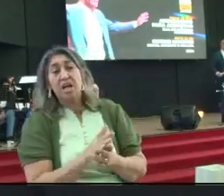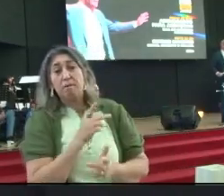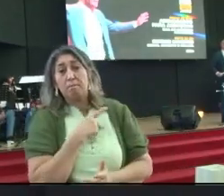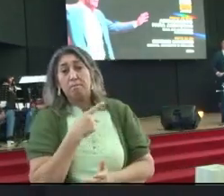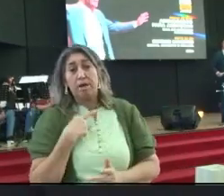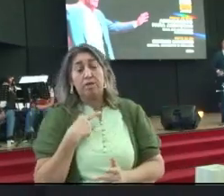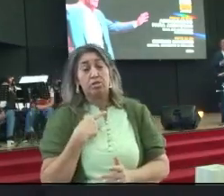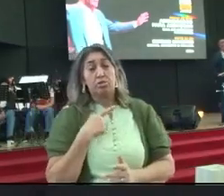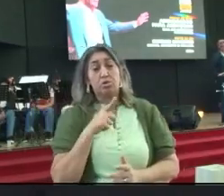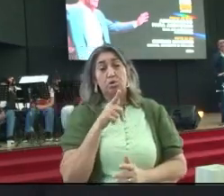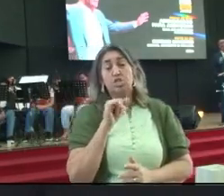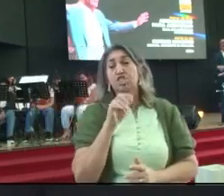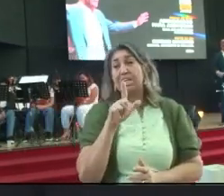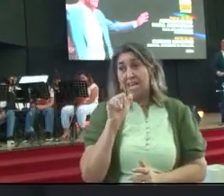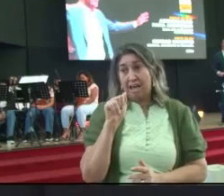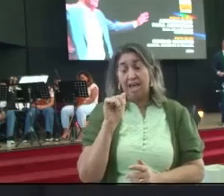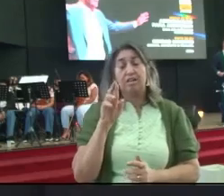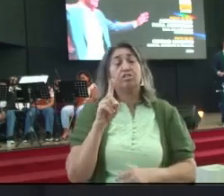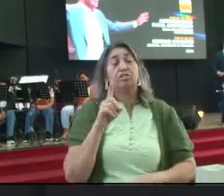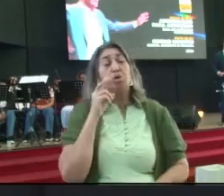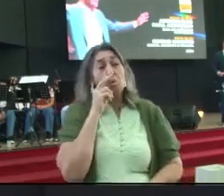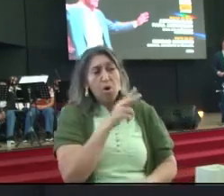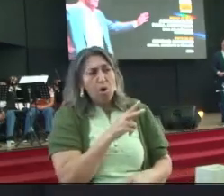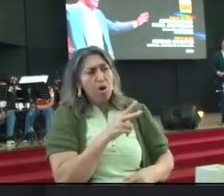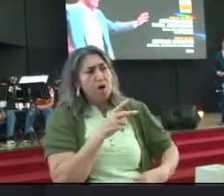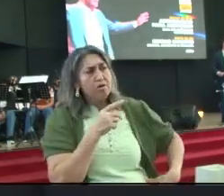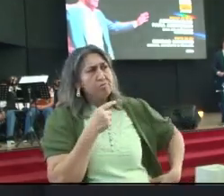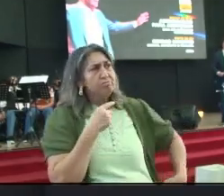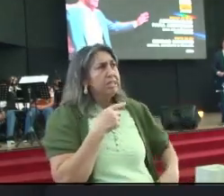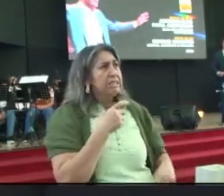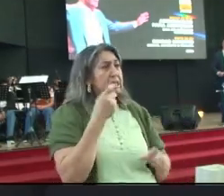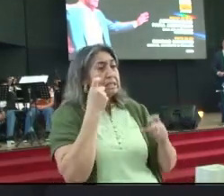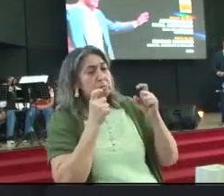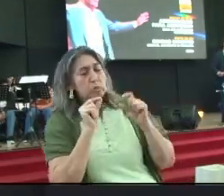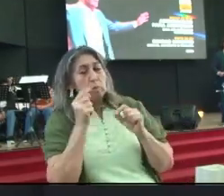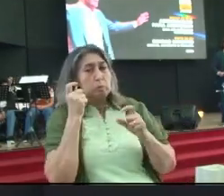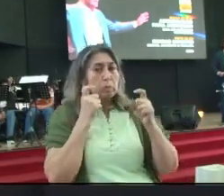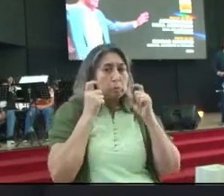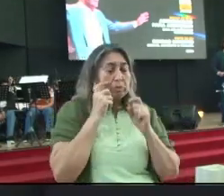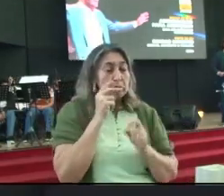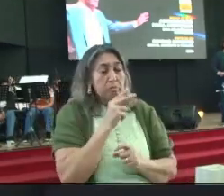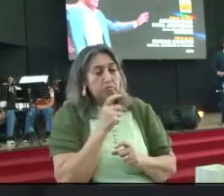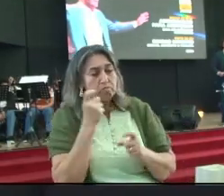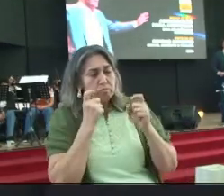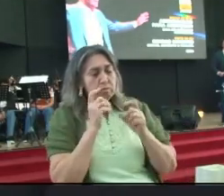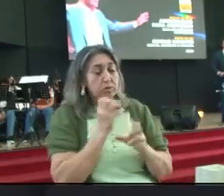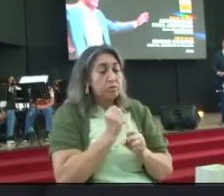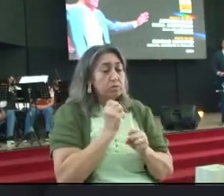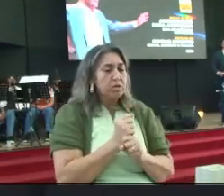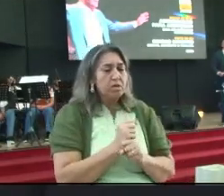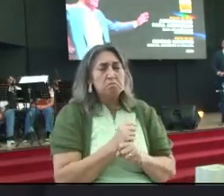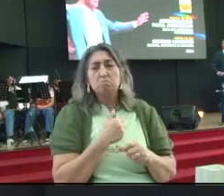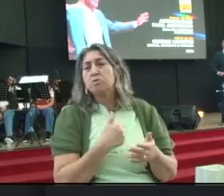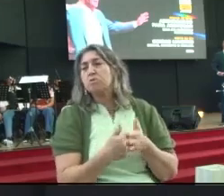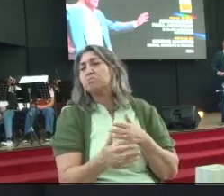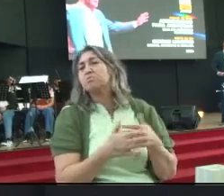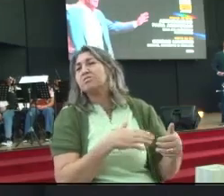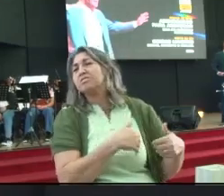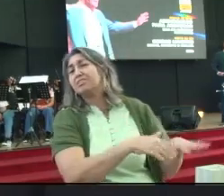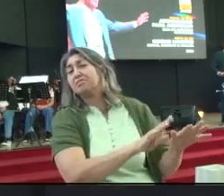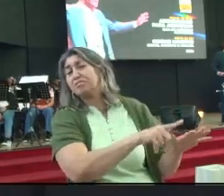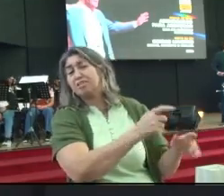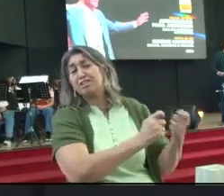chego ali na tesouraria assim, olho para a cara dele, ele está meio preocupado. Eu não estou nem aí.